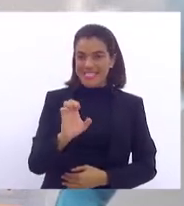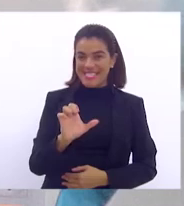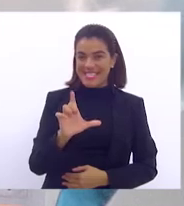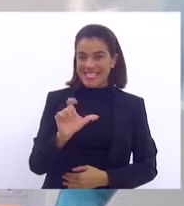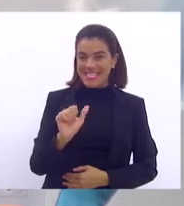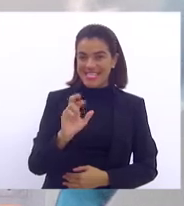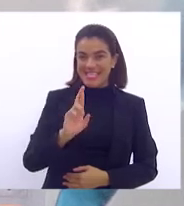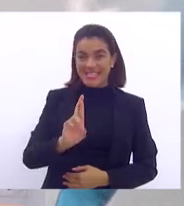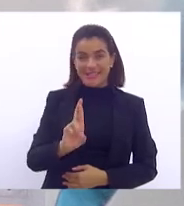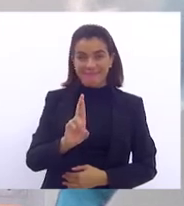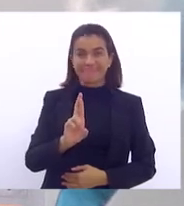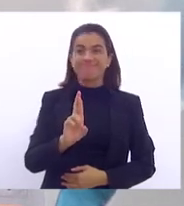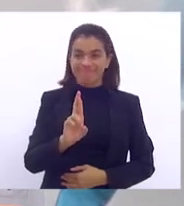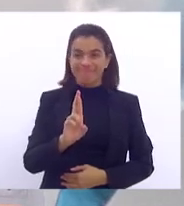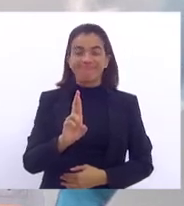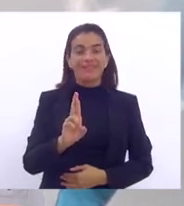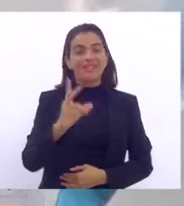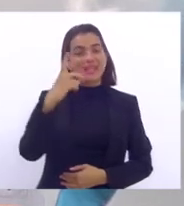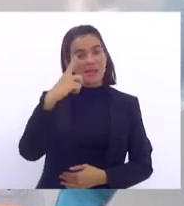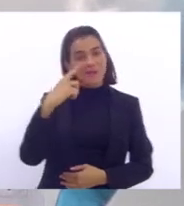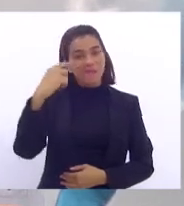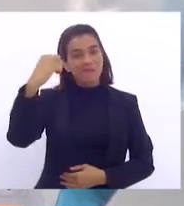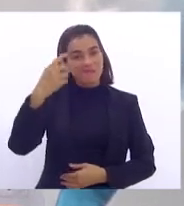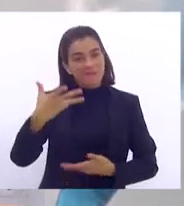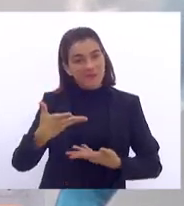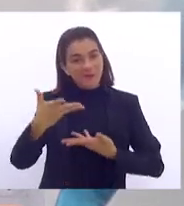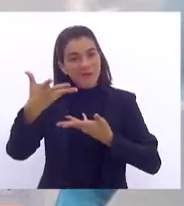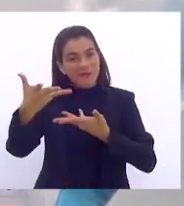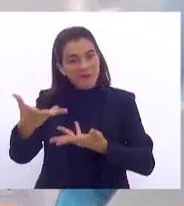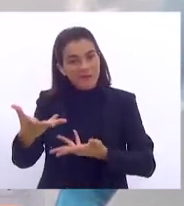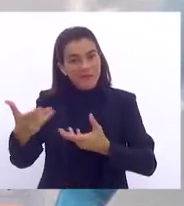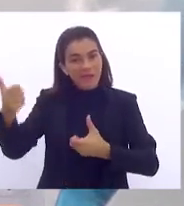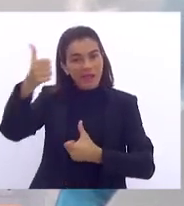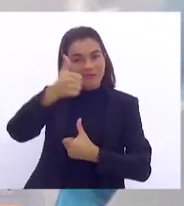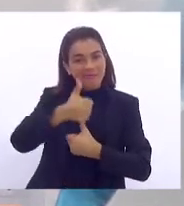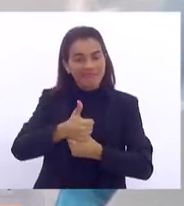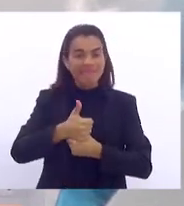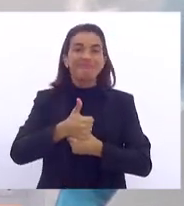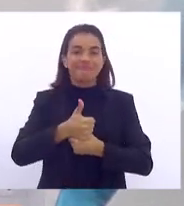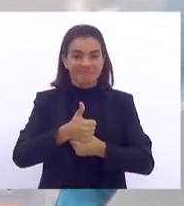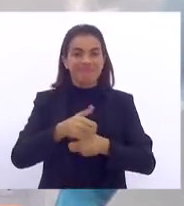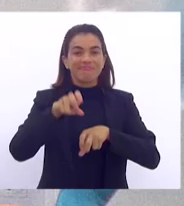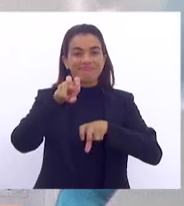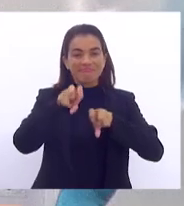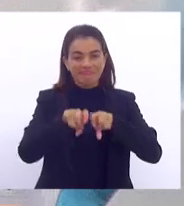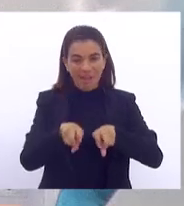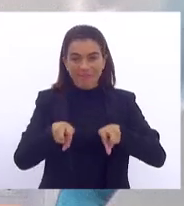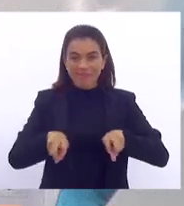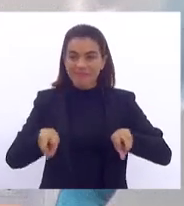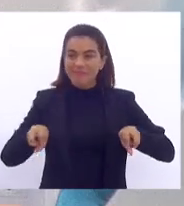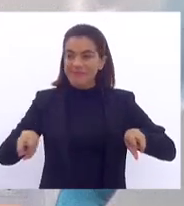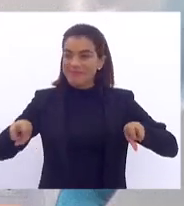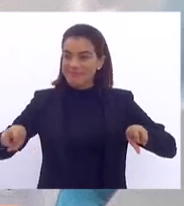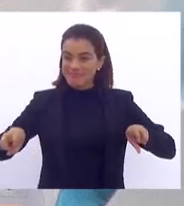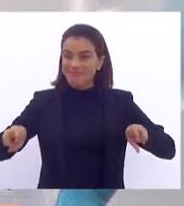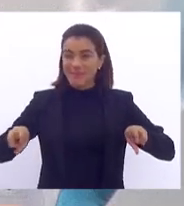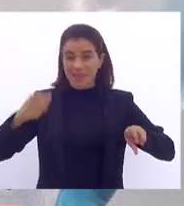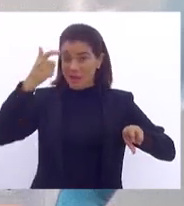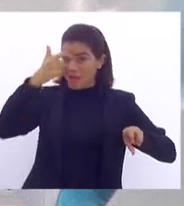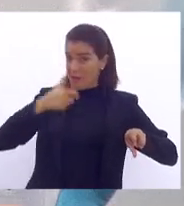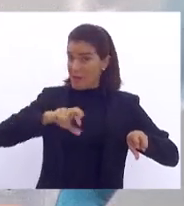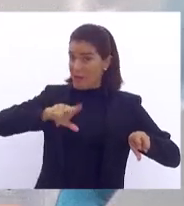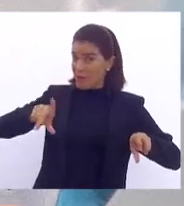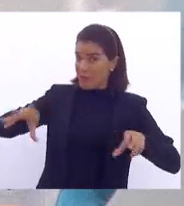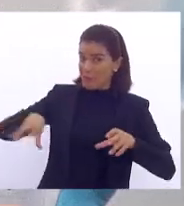distinção e ter me convidado aqui para substituí-lo na mesa visto que não sou nem da